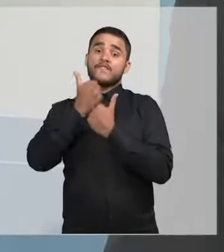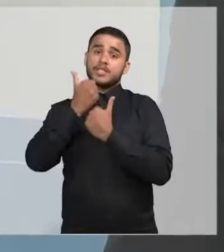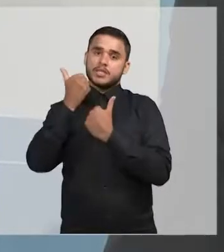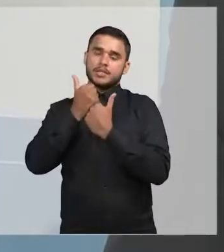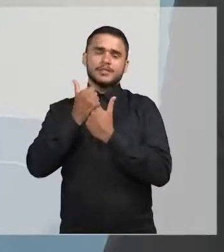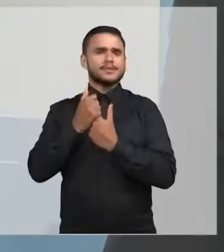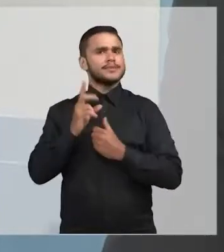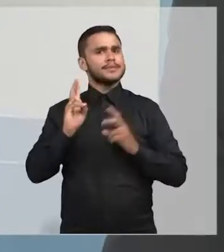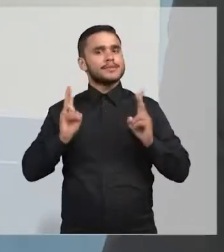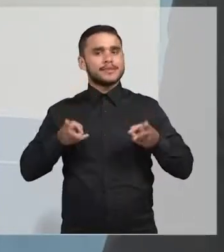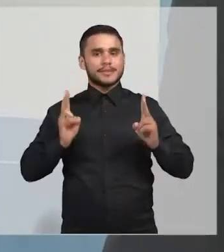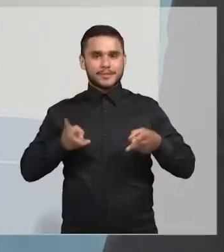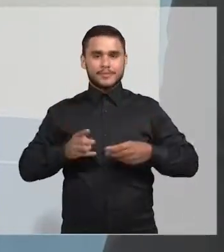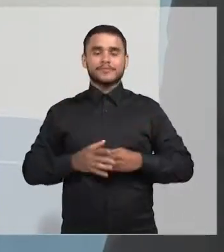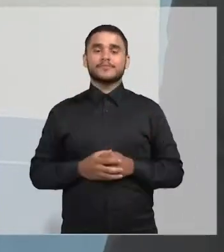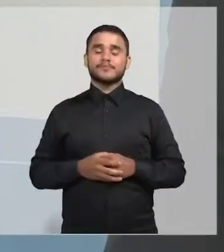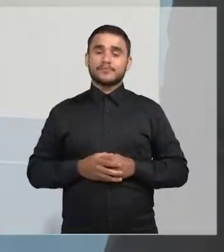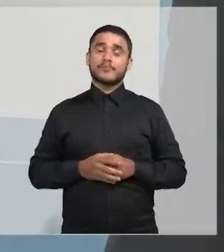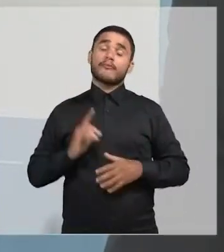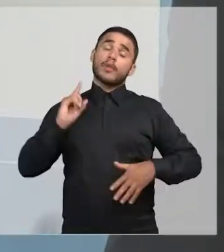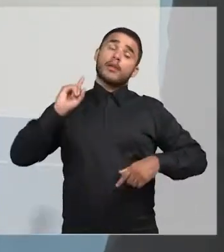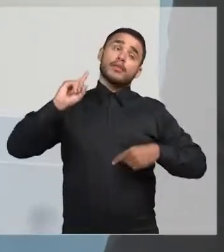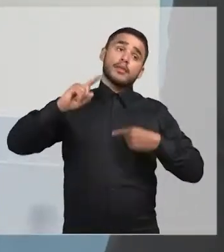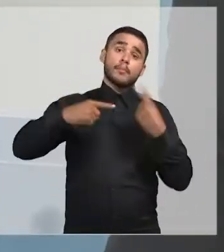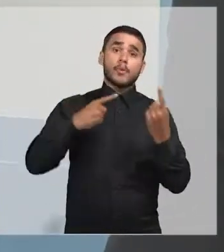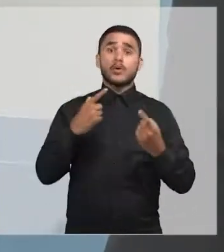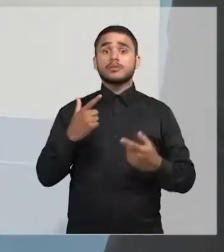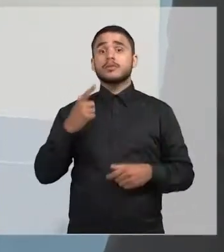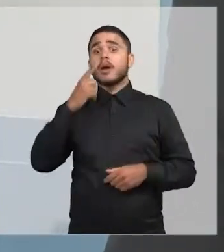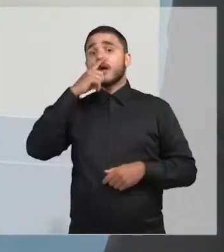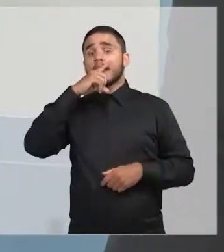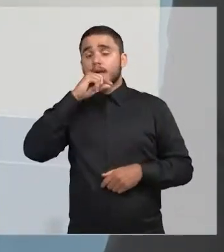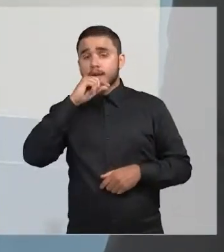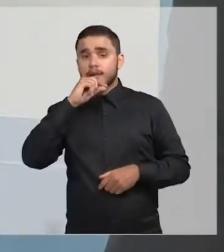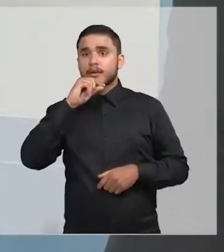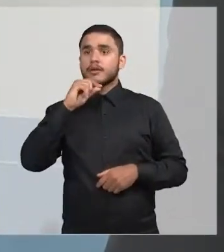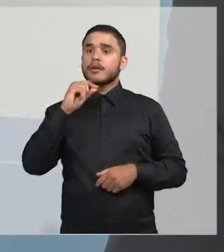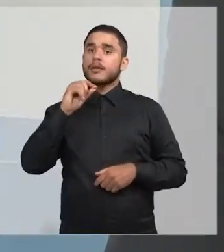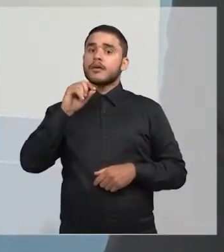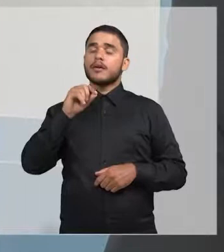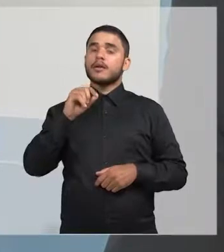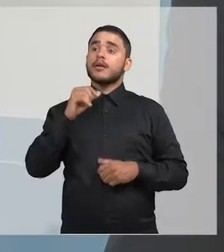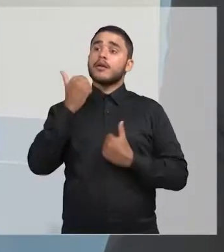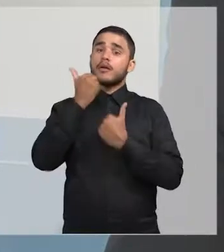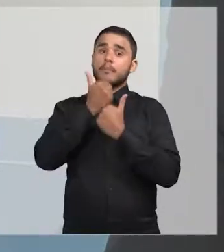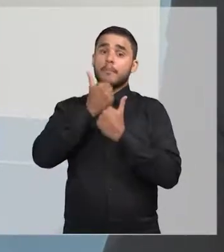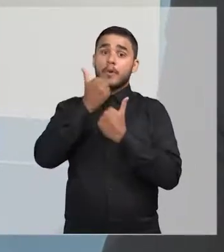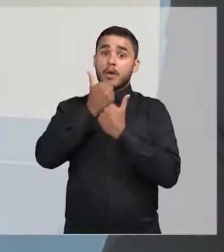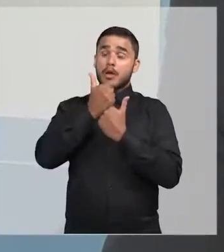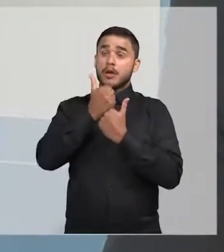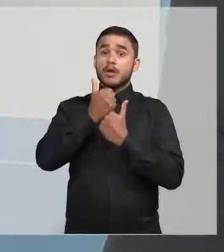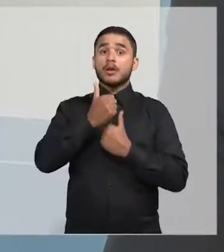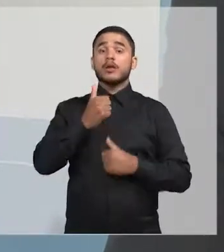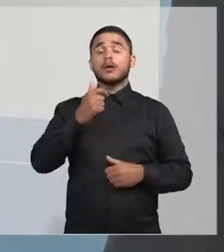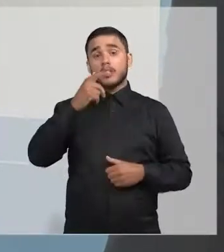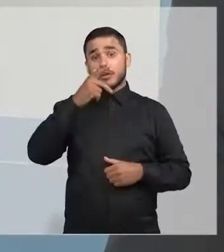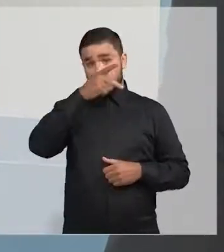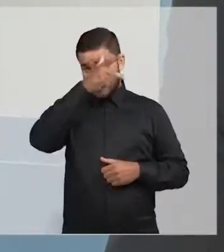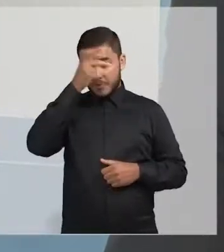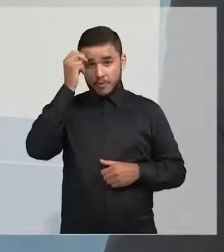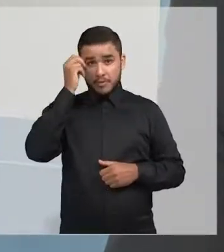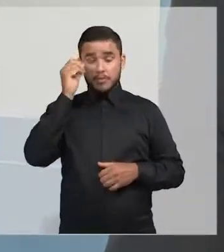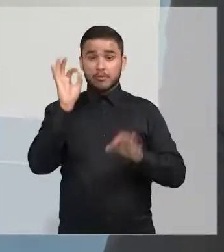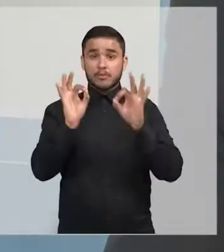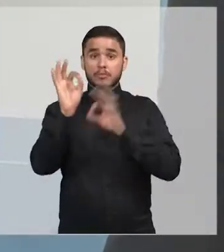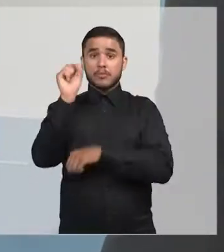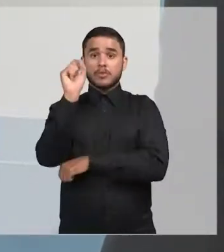o Veveu. Depois que o Leônidas Cristino saiu, assumiu o Veveu, e o Veveu ficou prefeito de Sobral. Ele entregou a prefeitura de Sobral ao